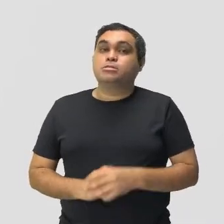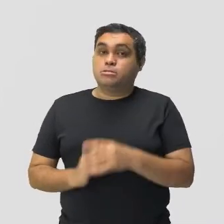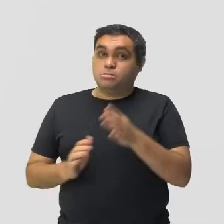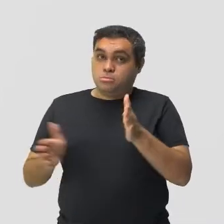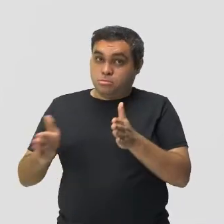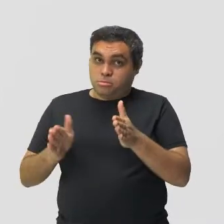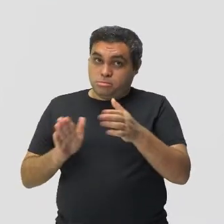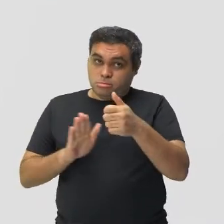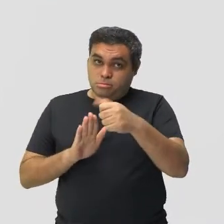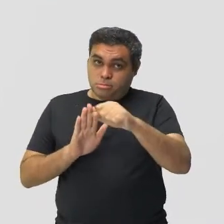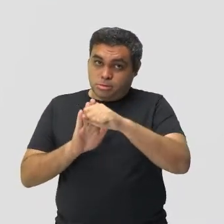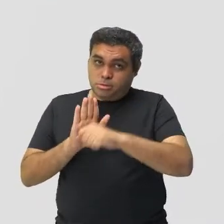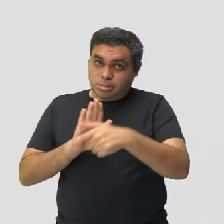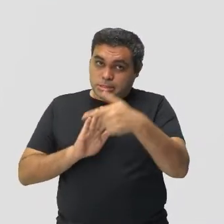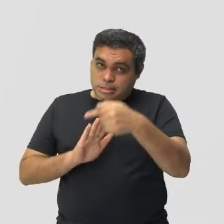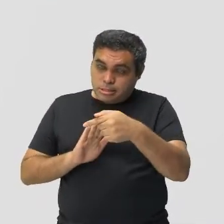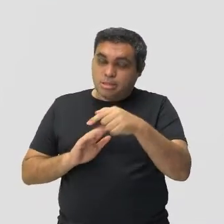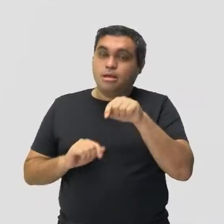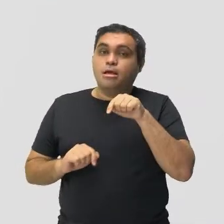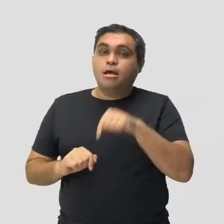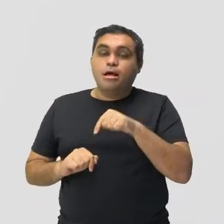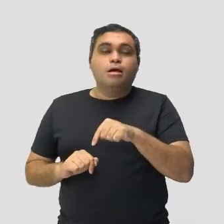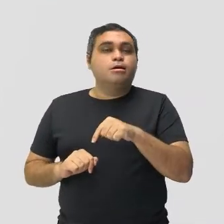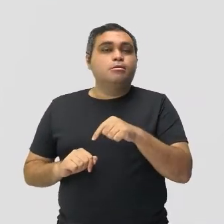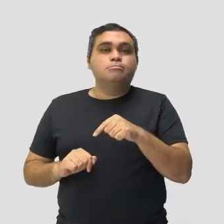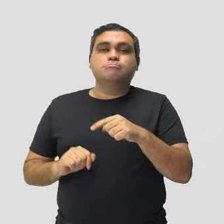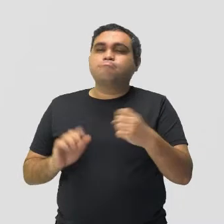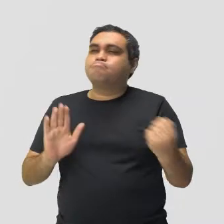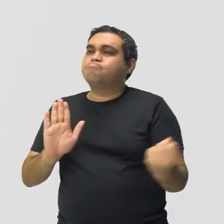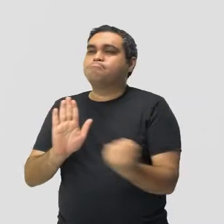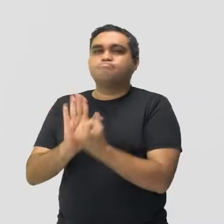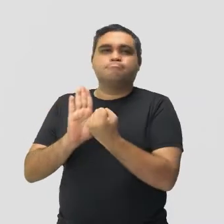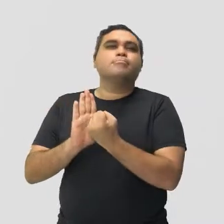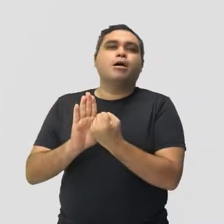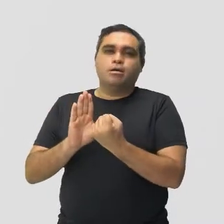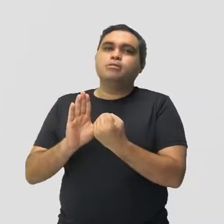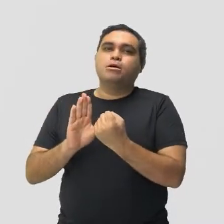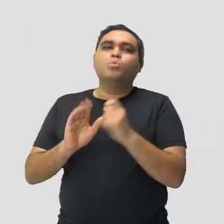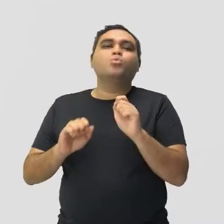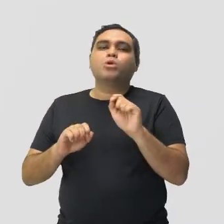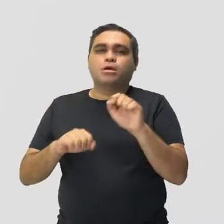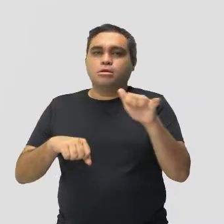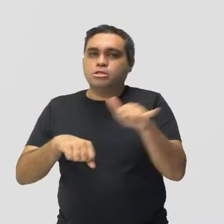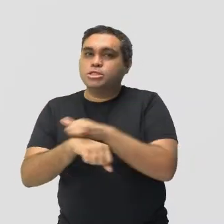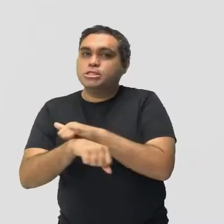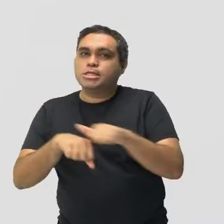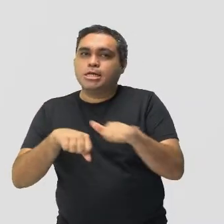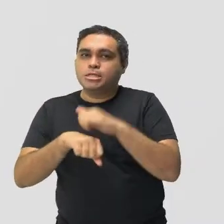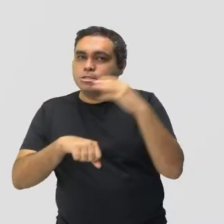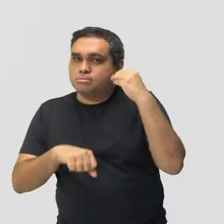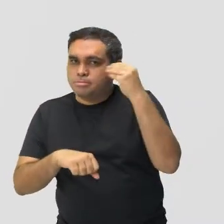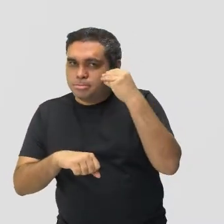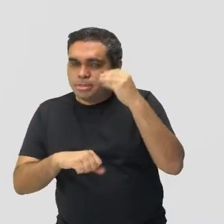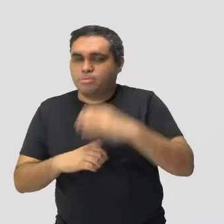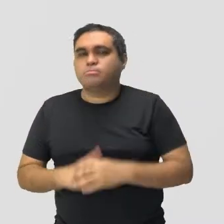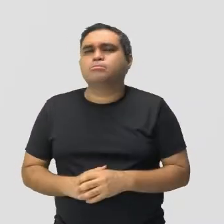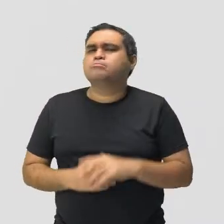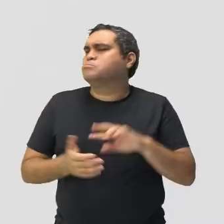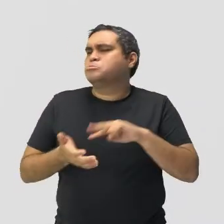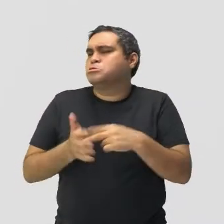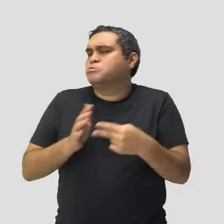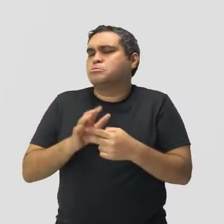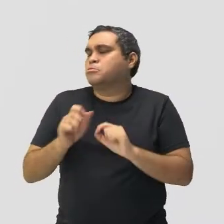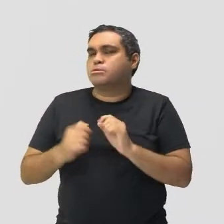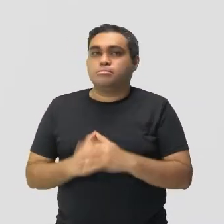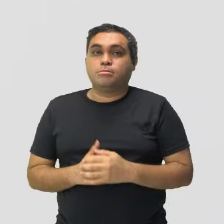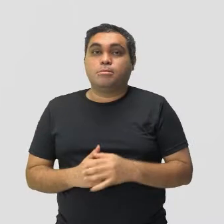histórico, ele marca, então, esse nascimento do método experimental. O que isso quer dizer? Se a gente comparar,